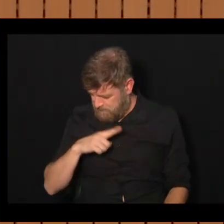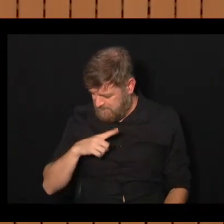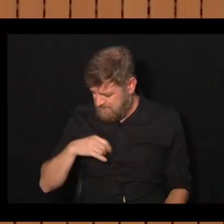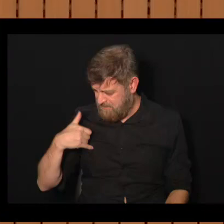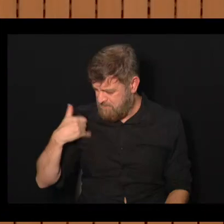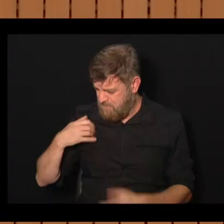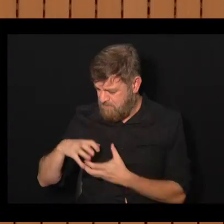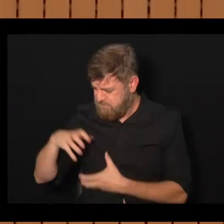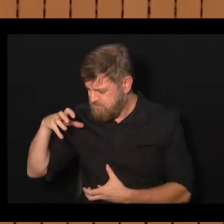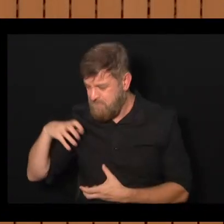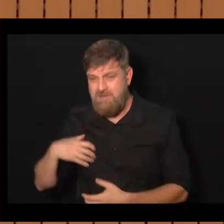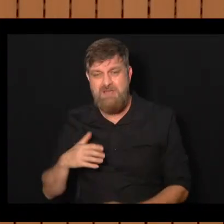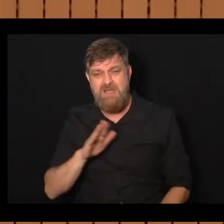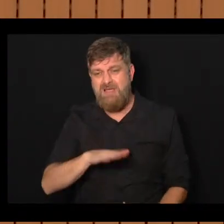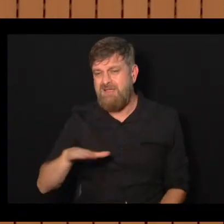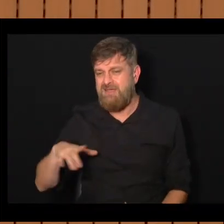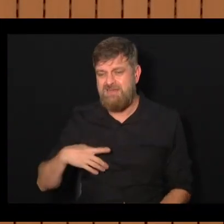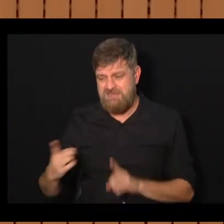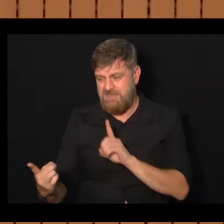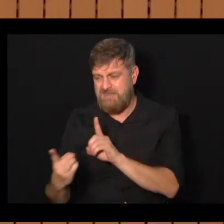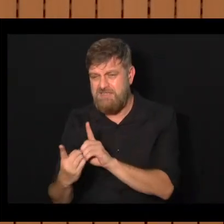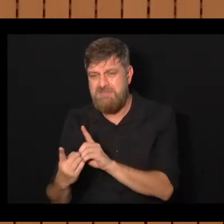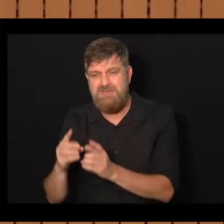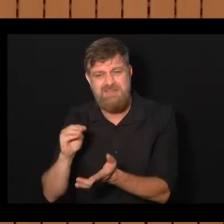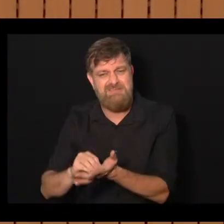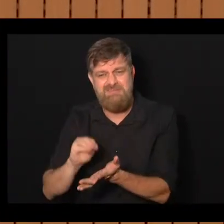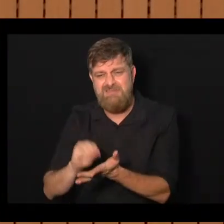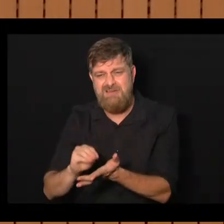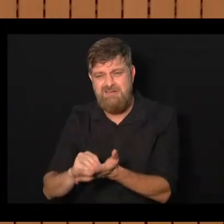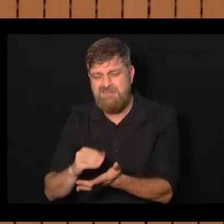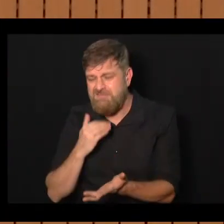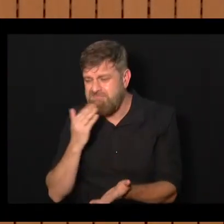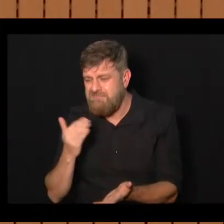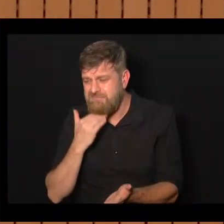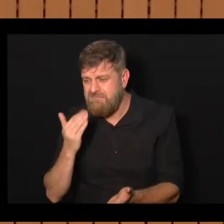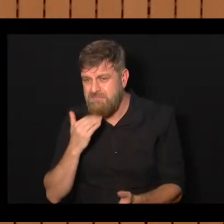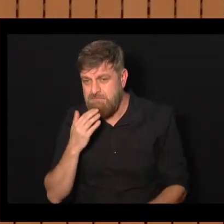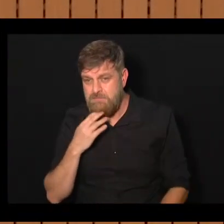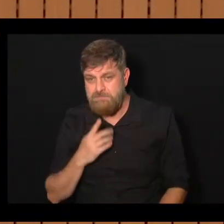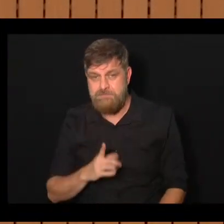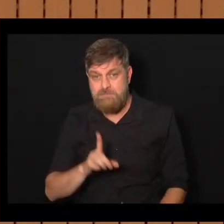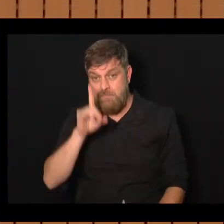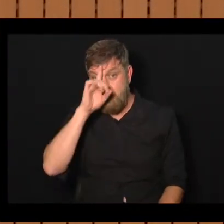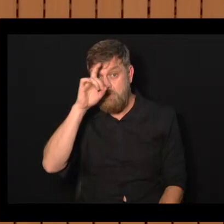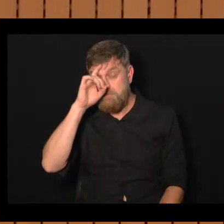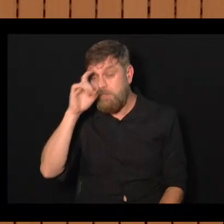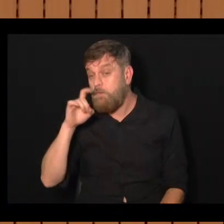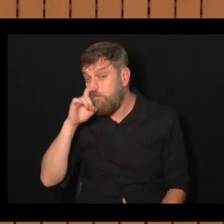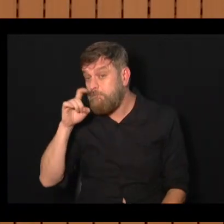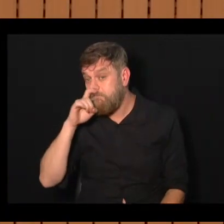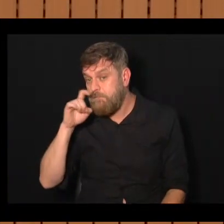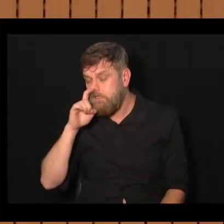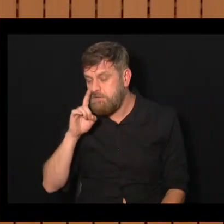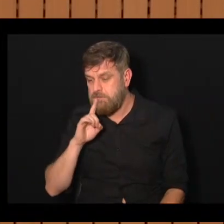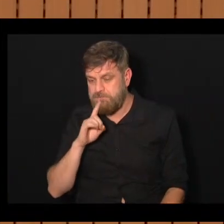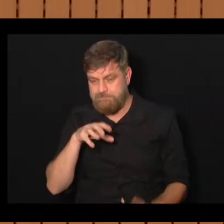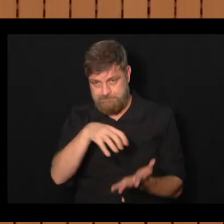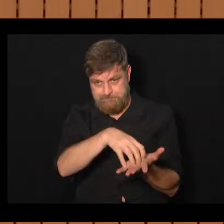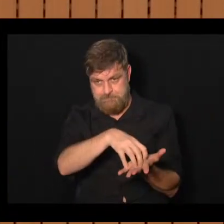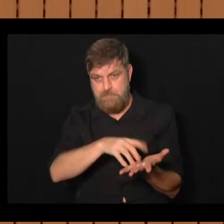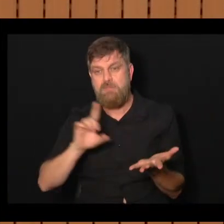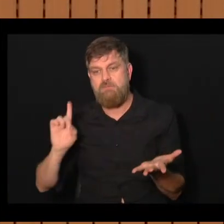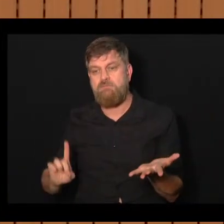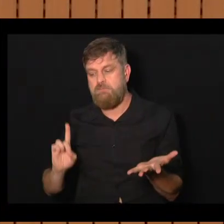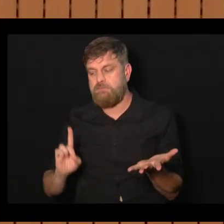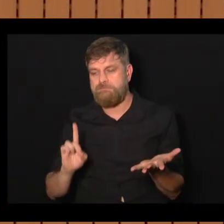crianças, sem receber o tratamento adequado. E se você se dirigir ao Hospital Ouro Verde, você com certeza vai